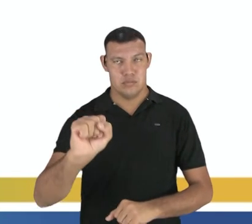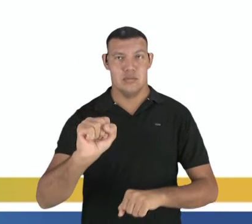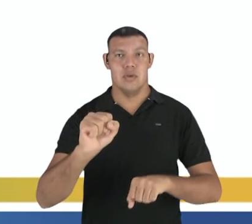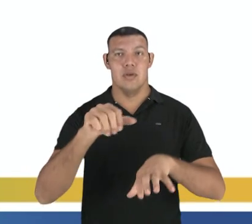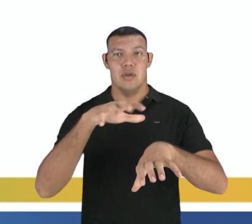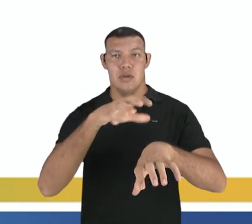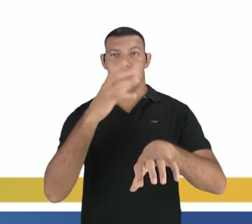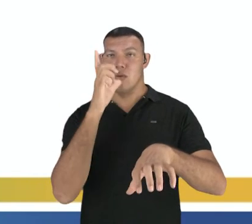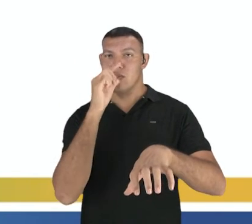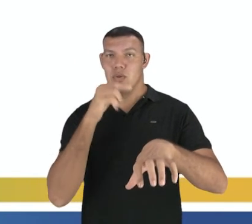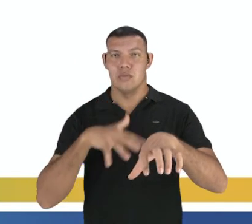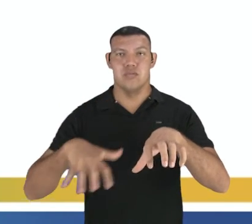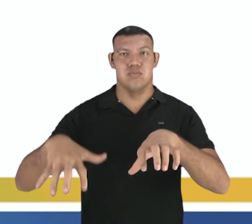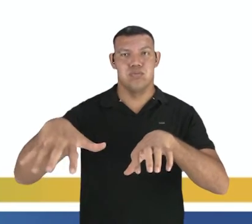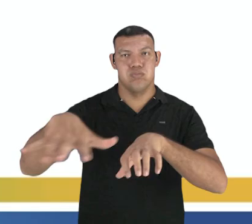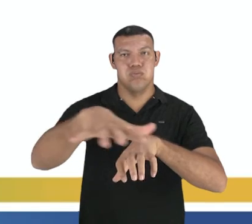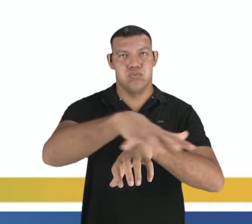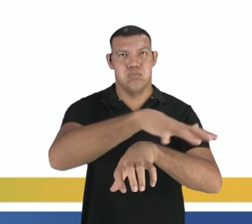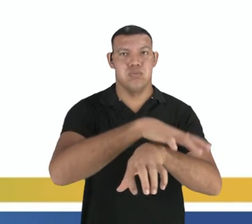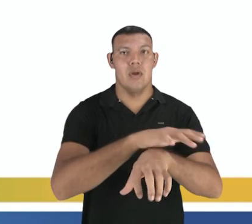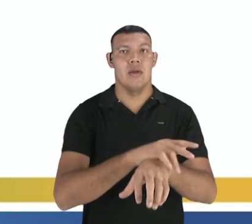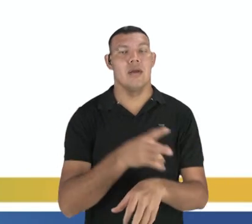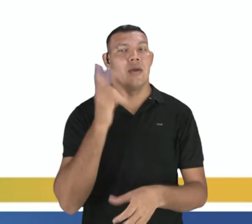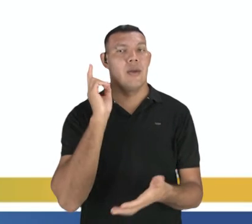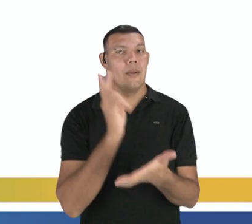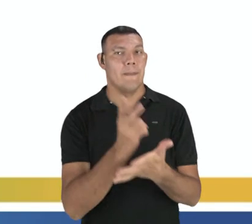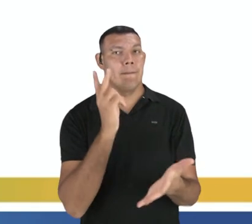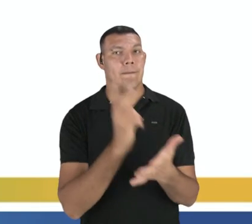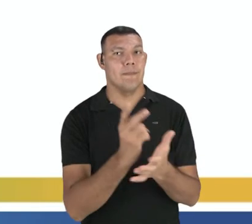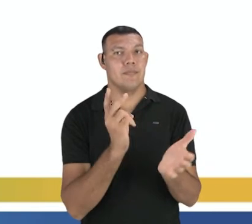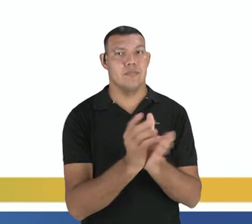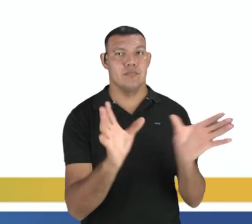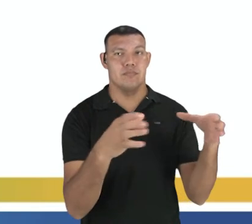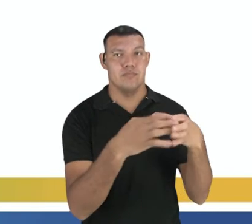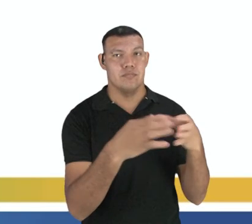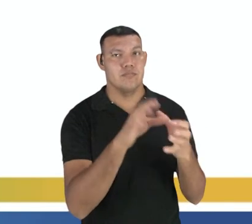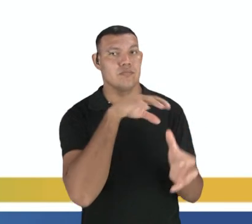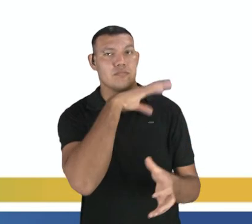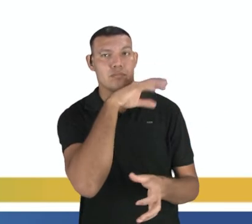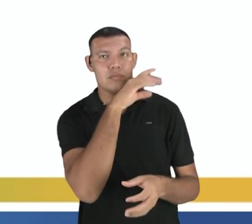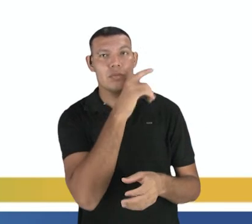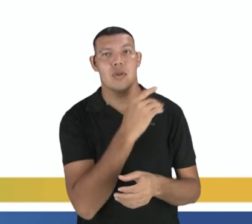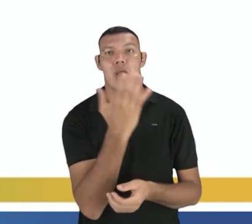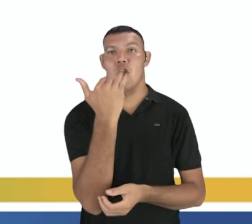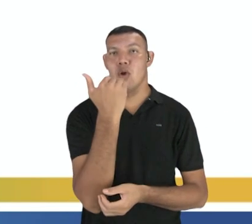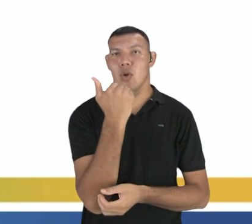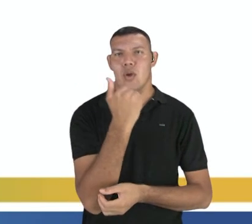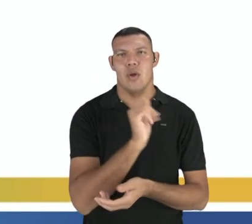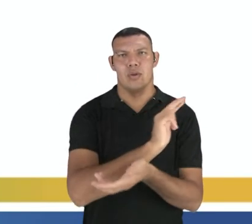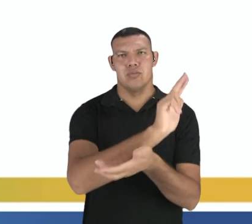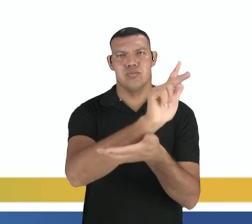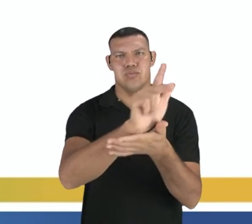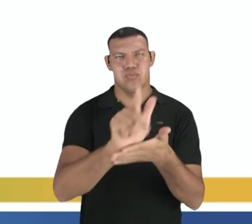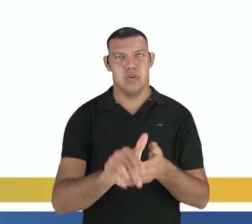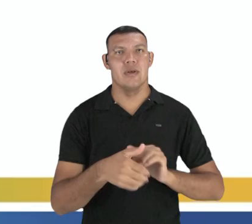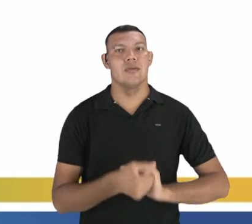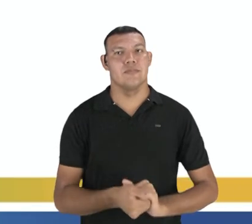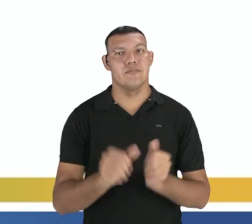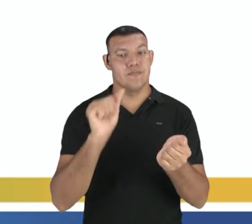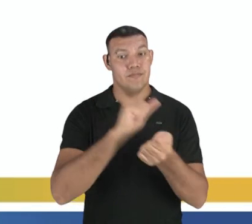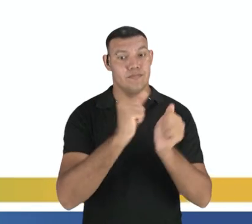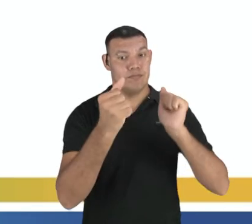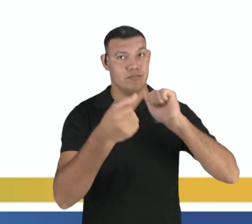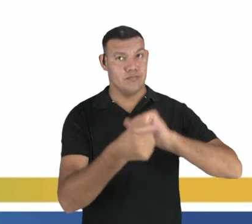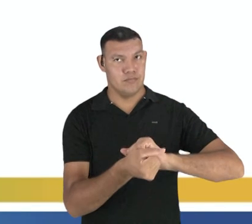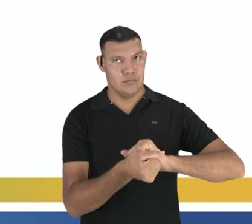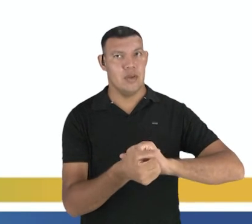Galápagos, e mostra que a mesma espécie comia diferentes tipos de alimentos. E essa espécie, ela se